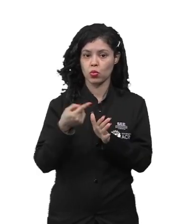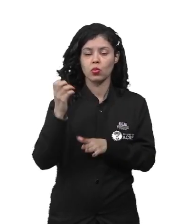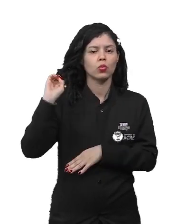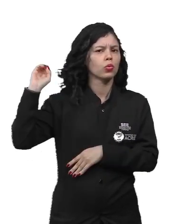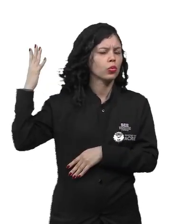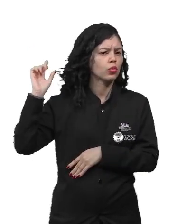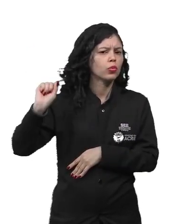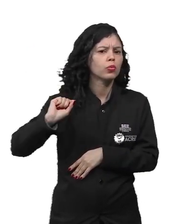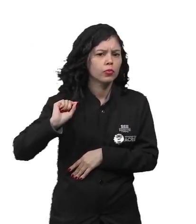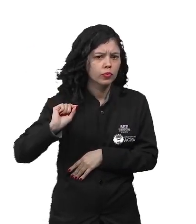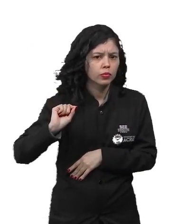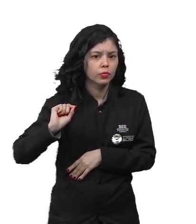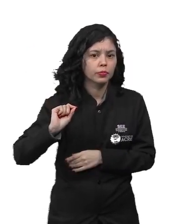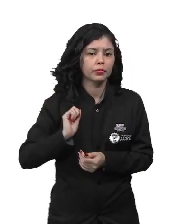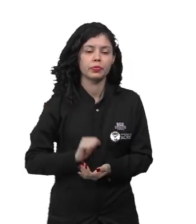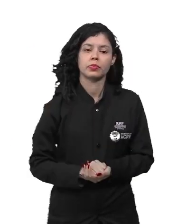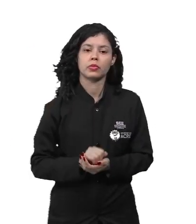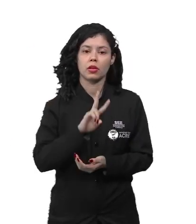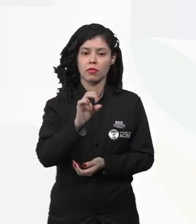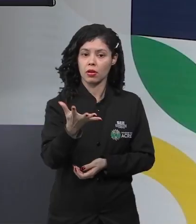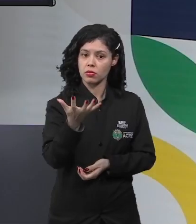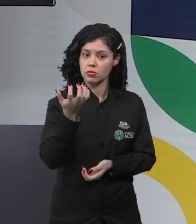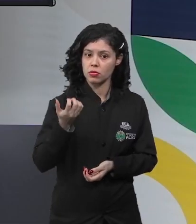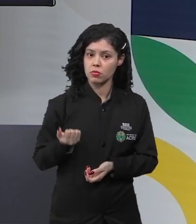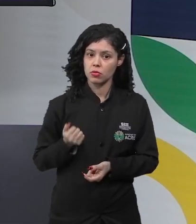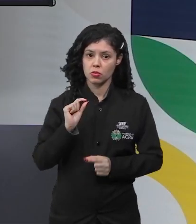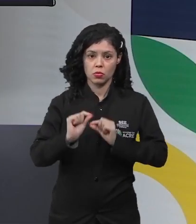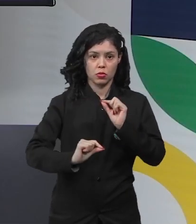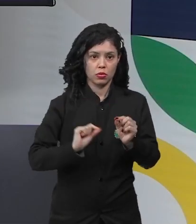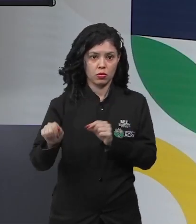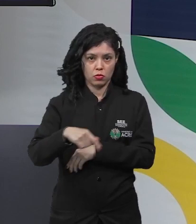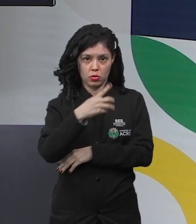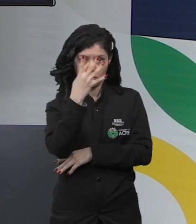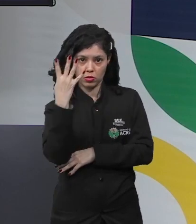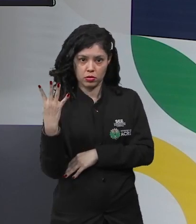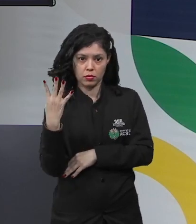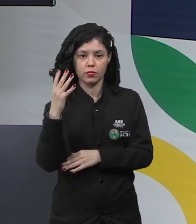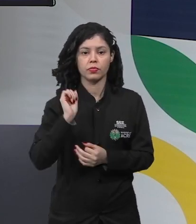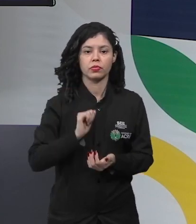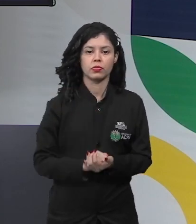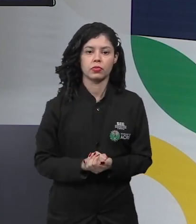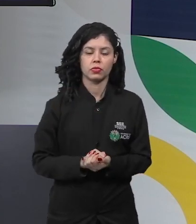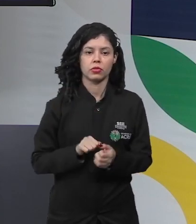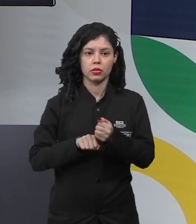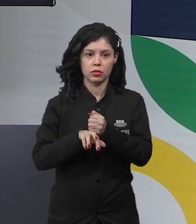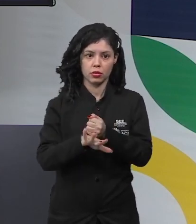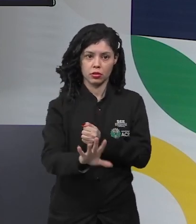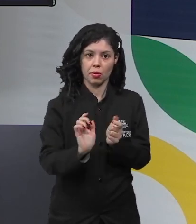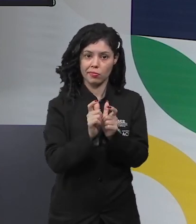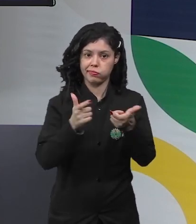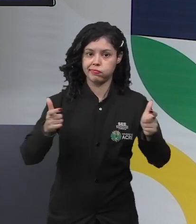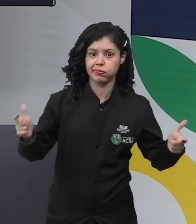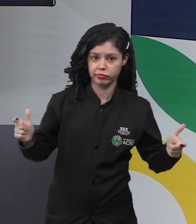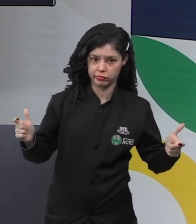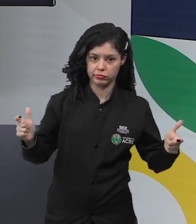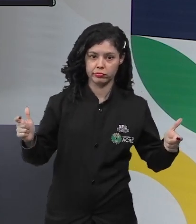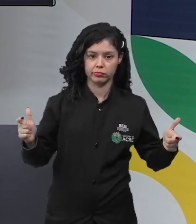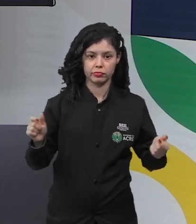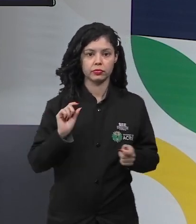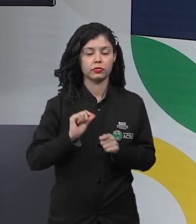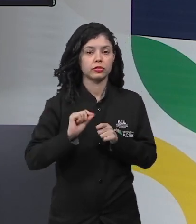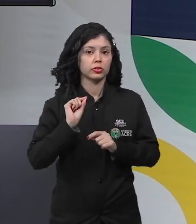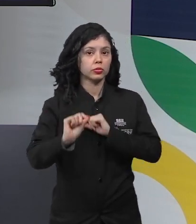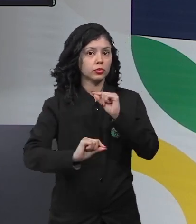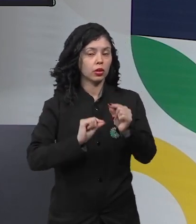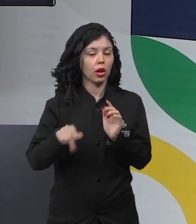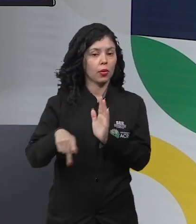de biodigestor? Ele vai receber uma quantidade de esgoto muito grande, fazendo com